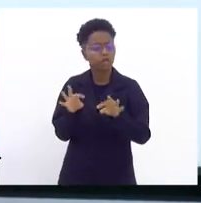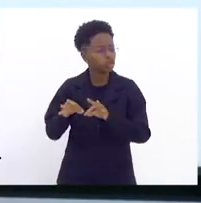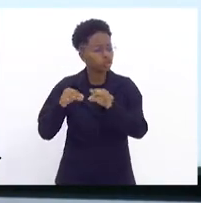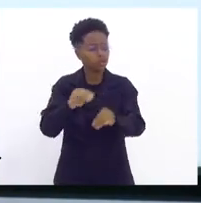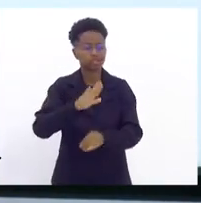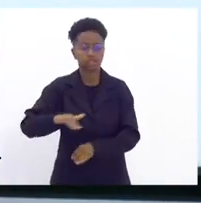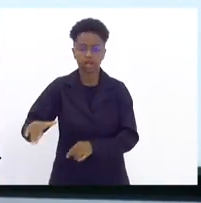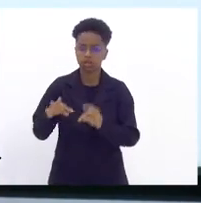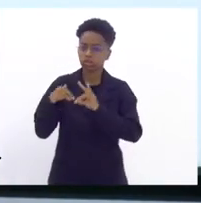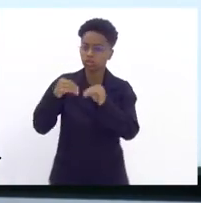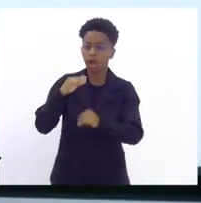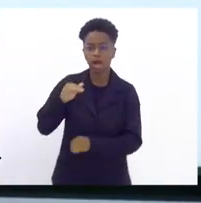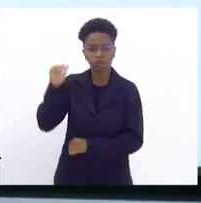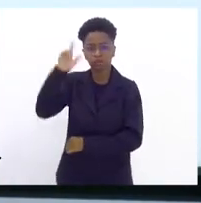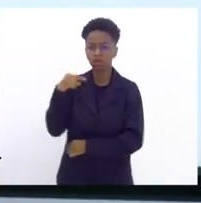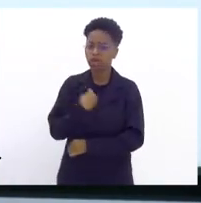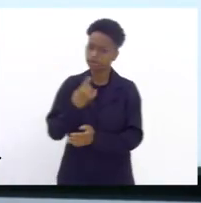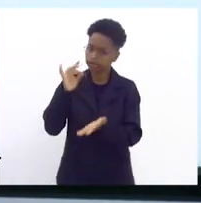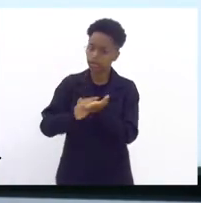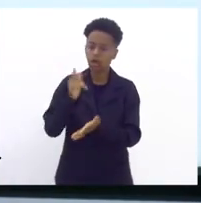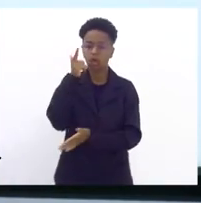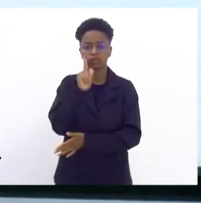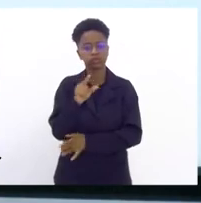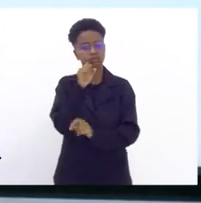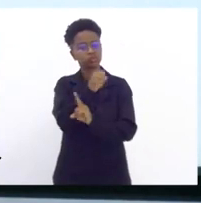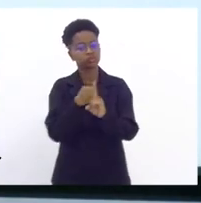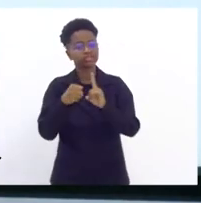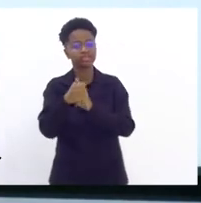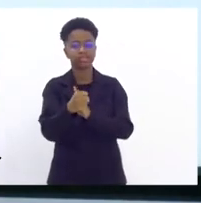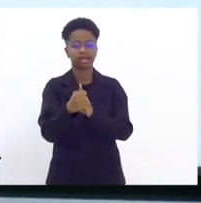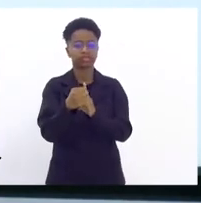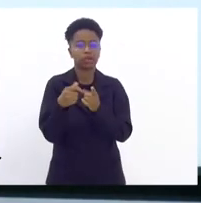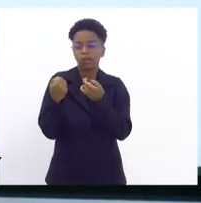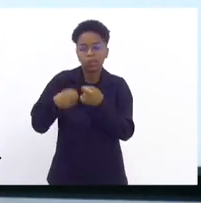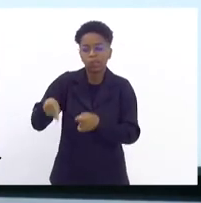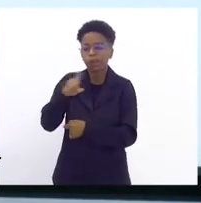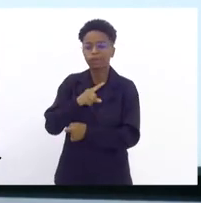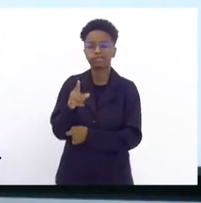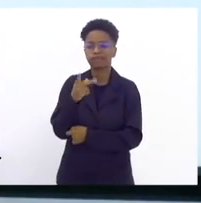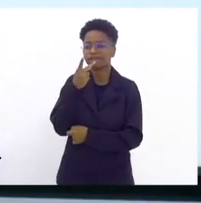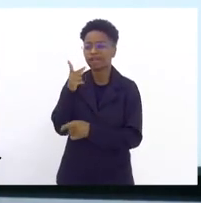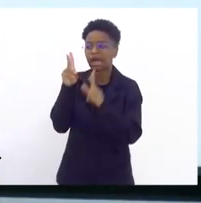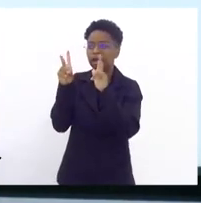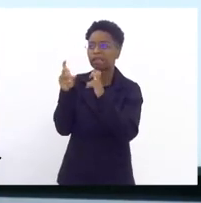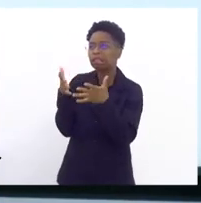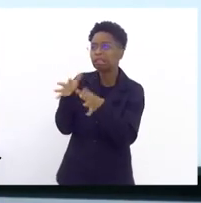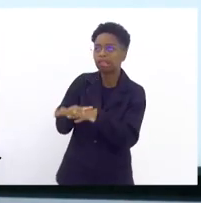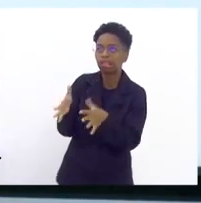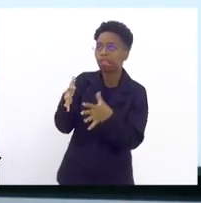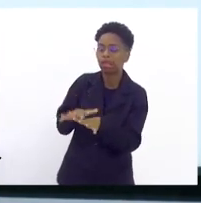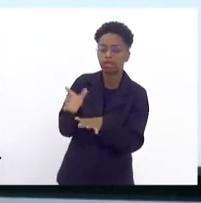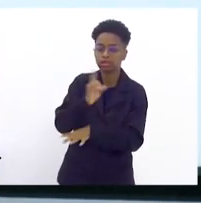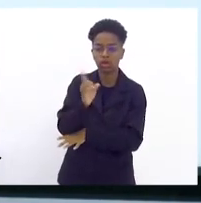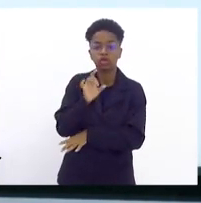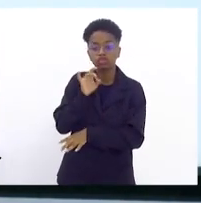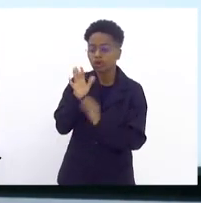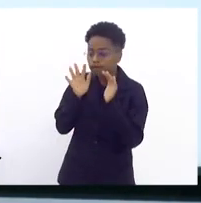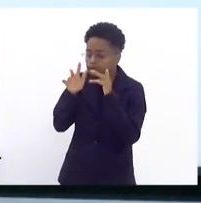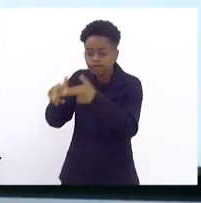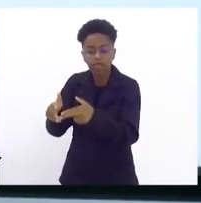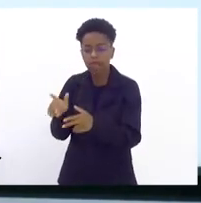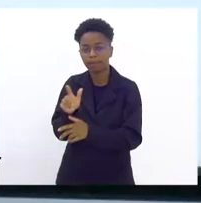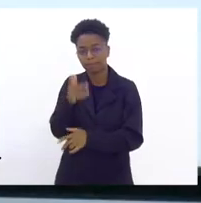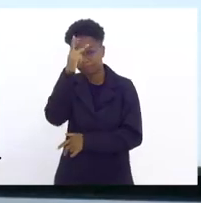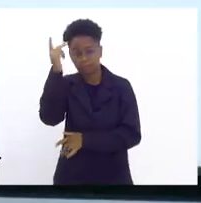de todos os adultos que a gente realmente consiga ter uma sociedade em que a gente não precisa mais falar de inclusão a gente apenas possa olhar para o cidadãos